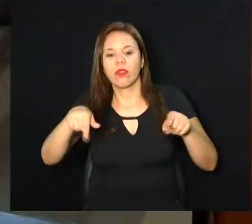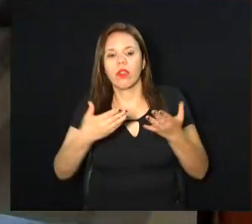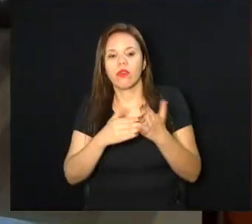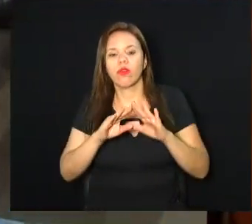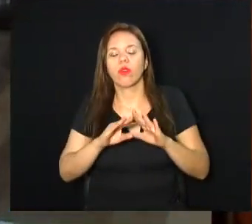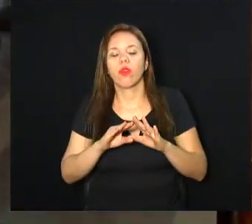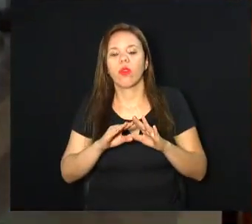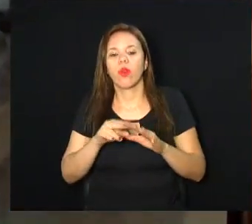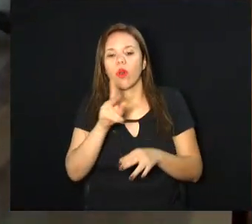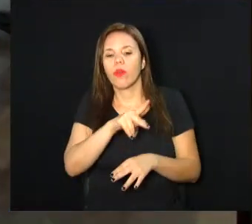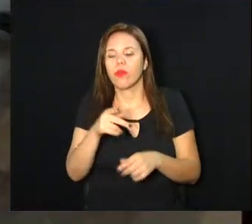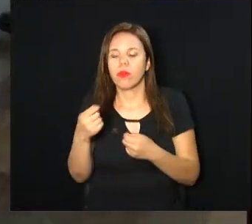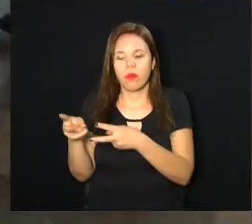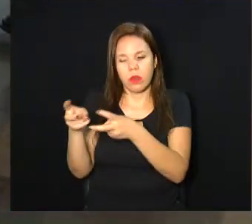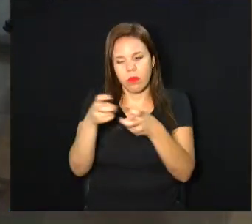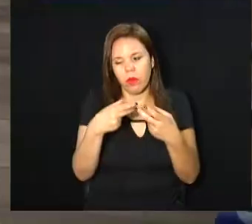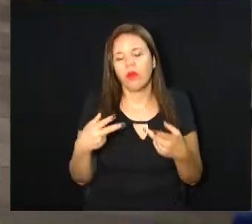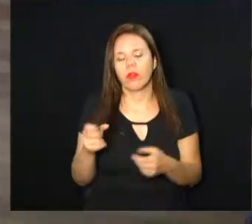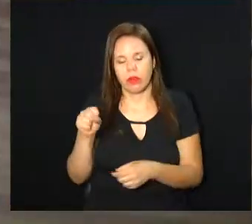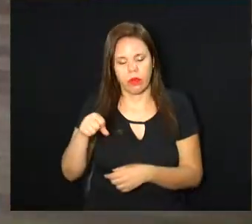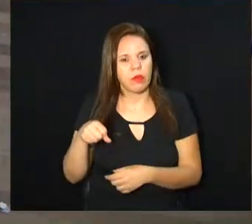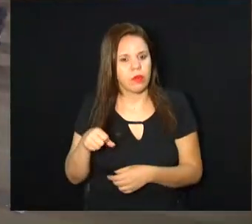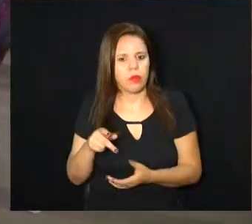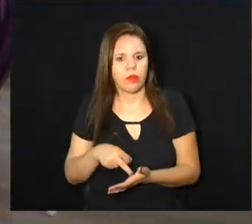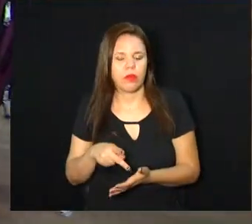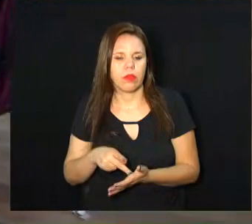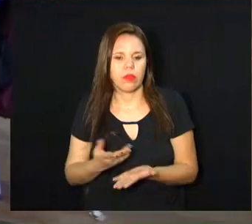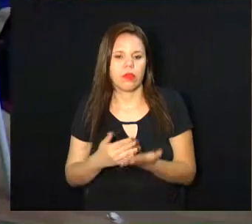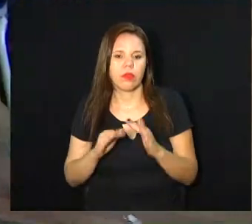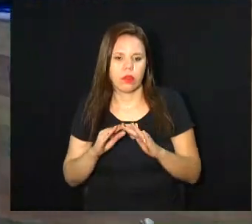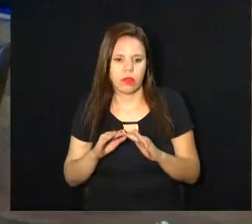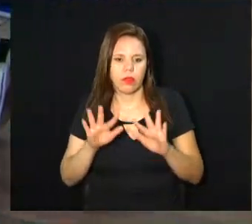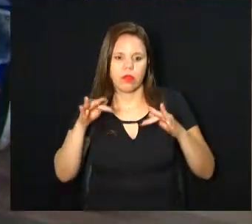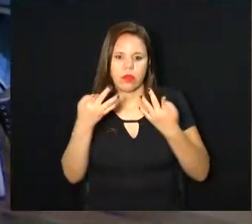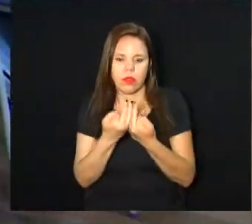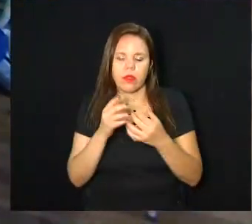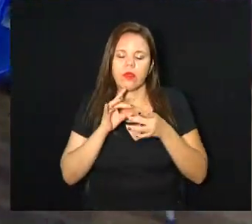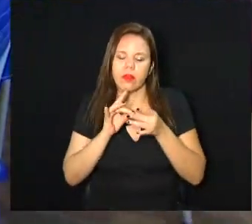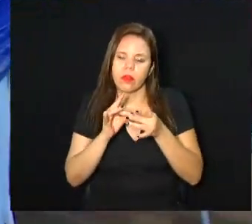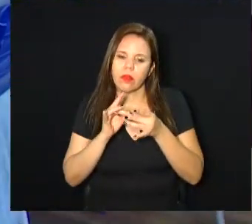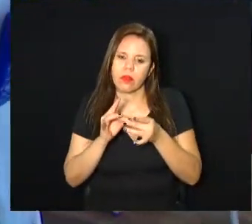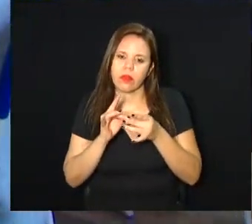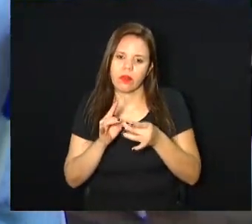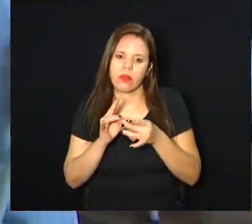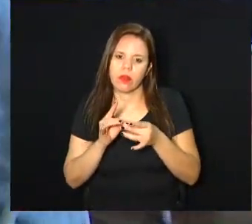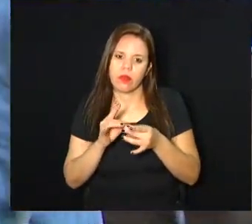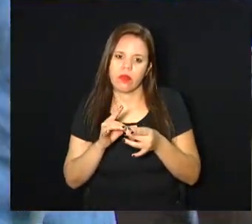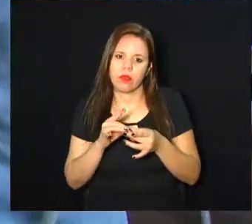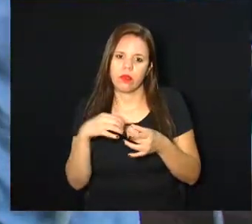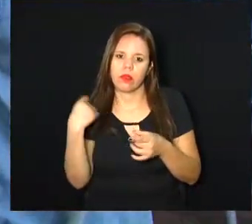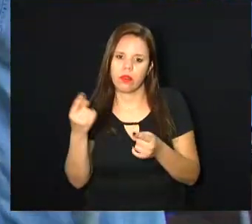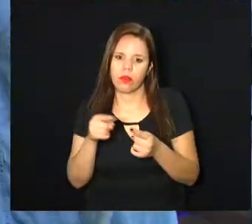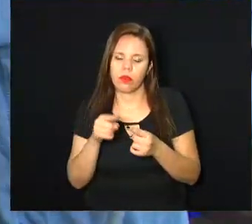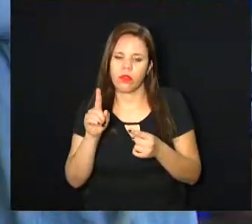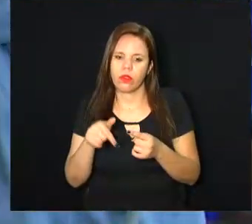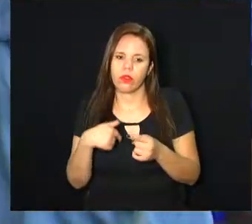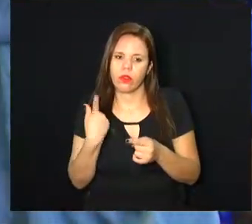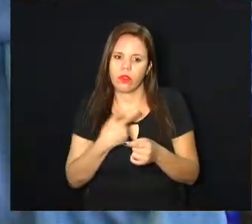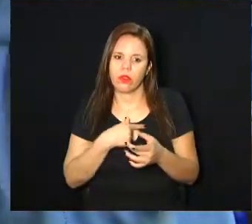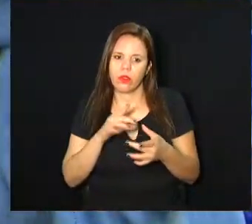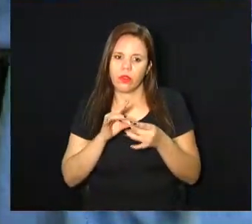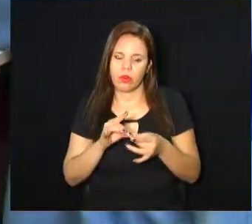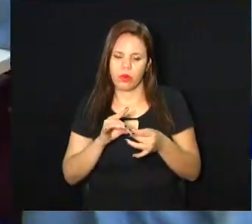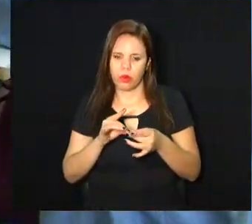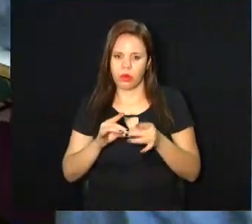deve estar atento a alguns sinais? Sim, a escola e os pais precisam andar em conjunto, né? O nosso mundo ideal onde andem em